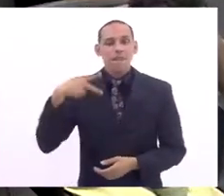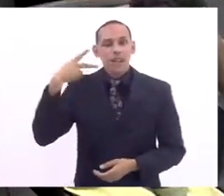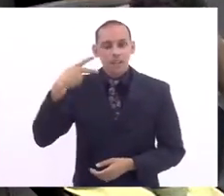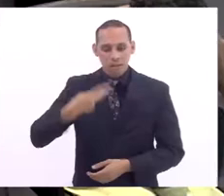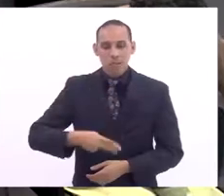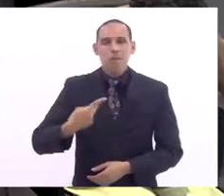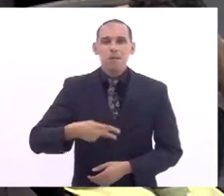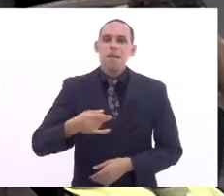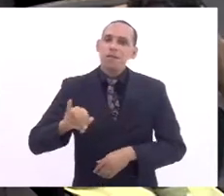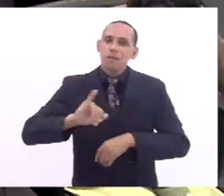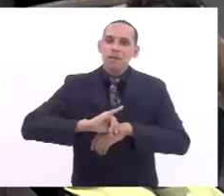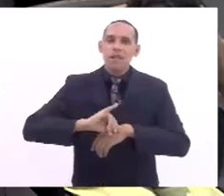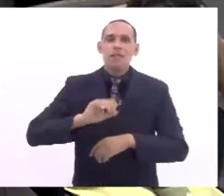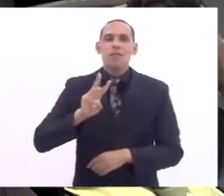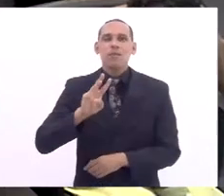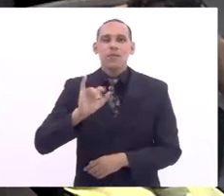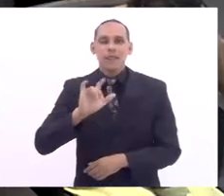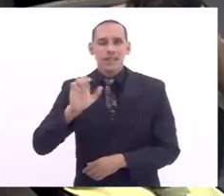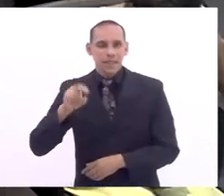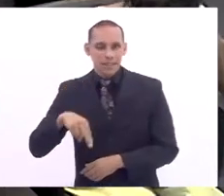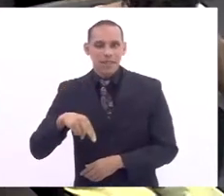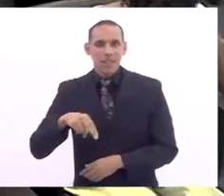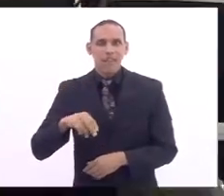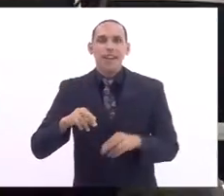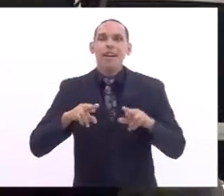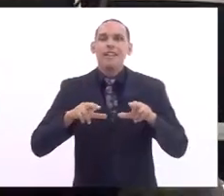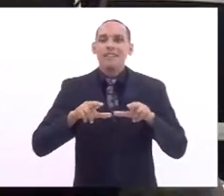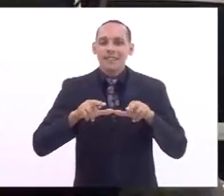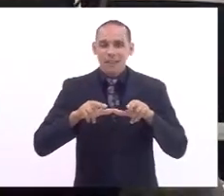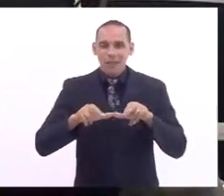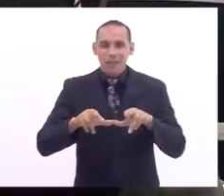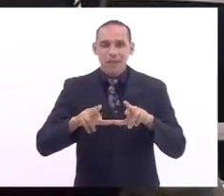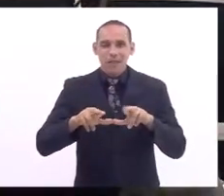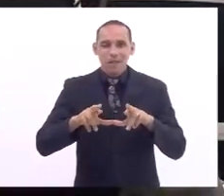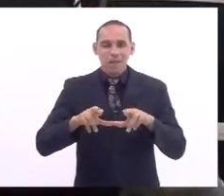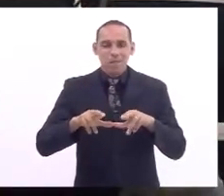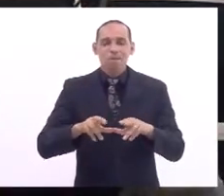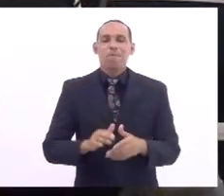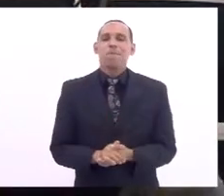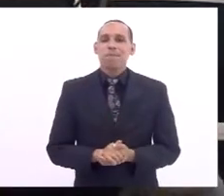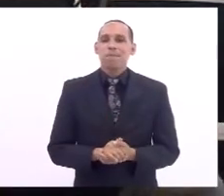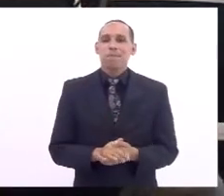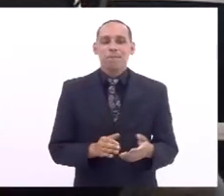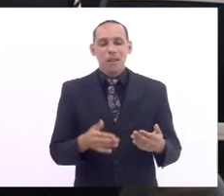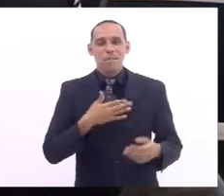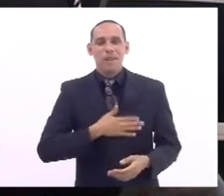aqui da capital e William Siri é um prazer ter você aqui William ver transferir